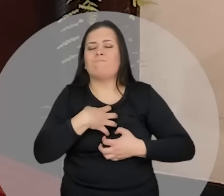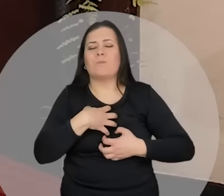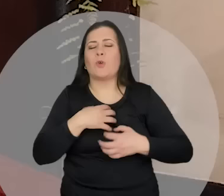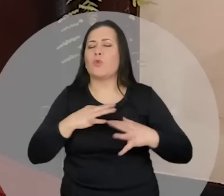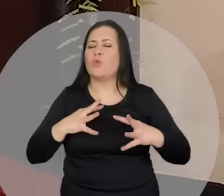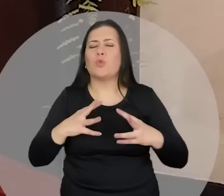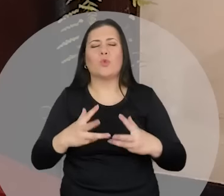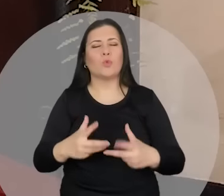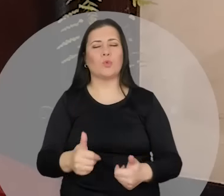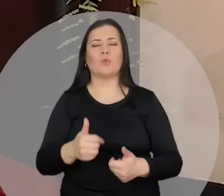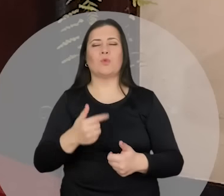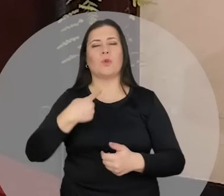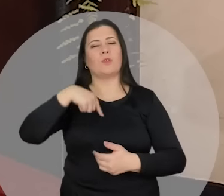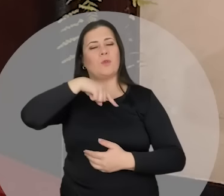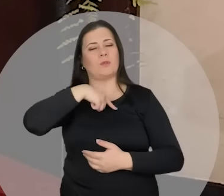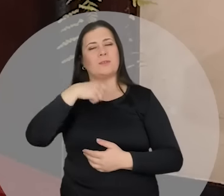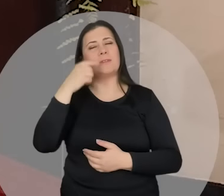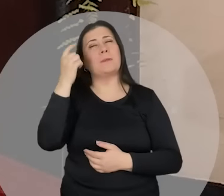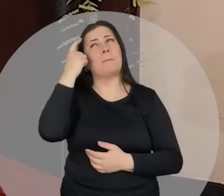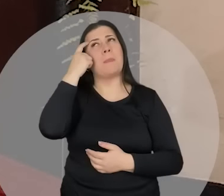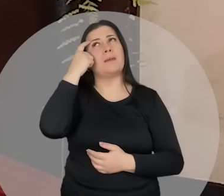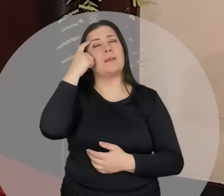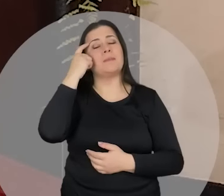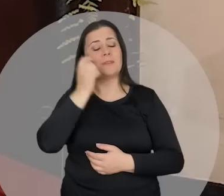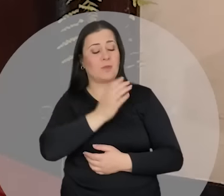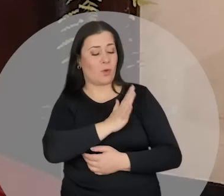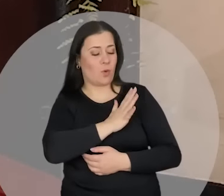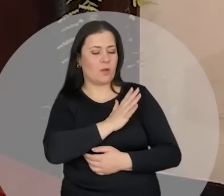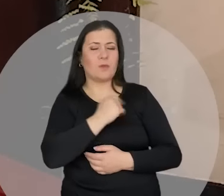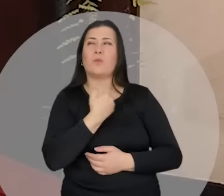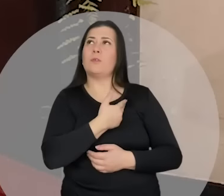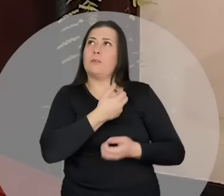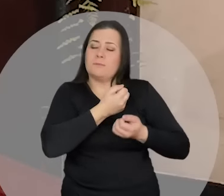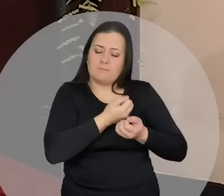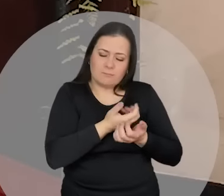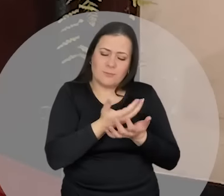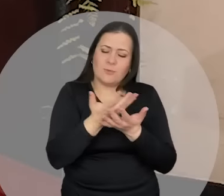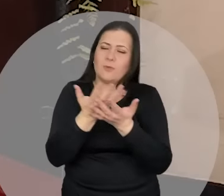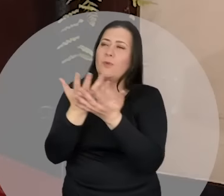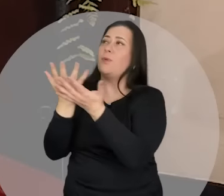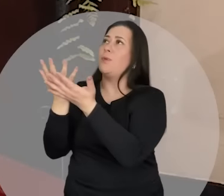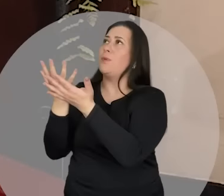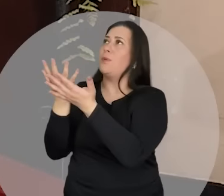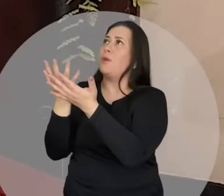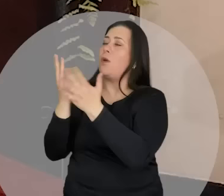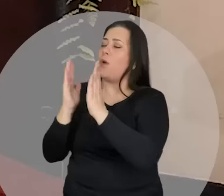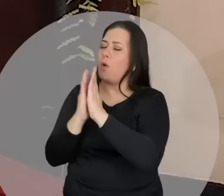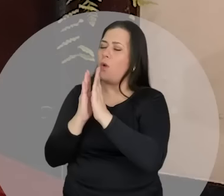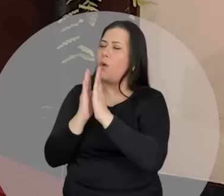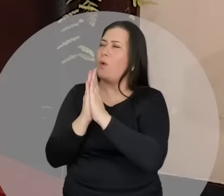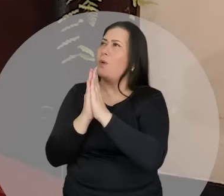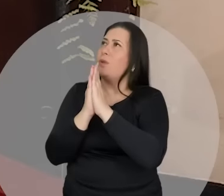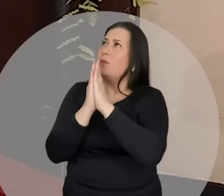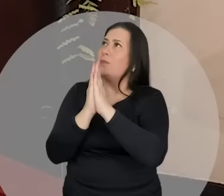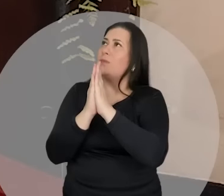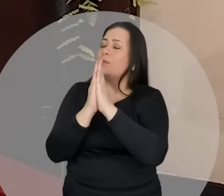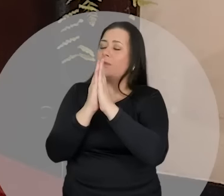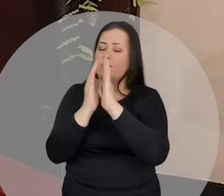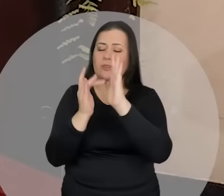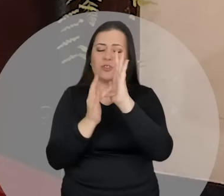fica em nossas mentes e corações, colocamos em Tuas mãos quando oramos como Teu